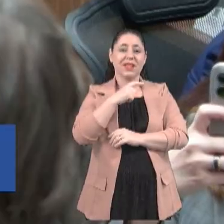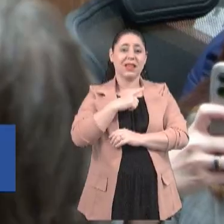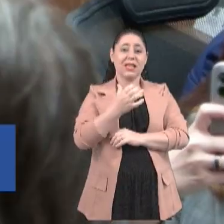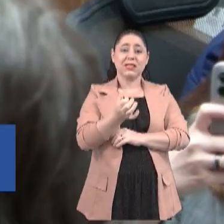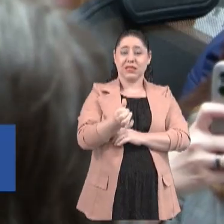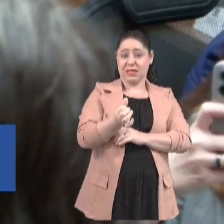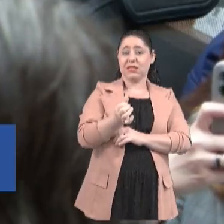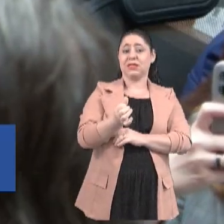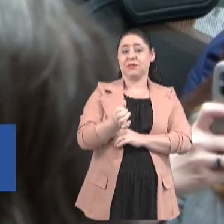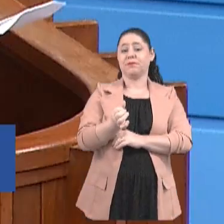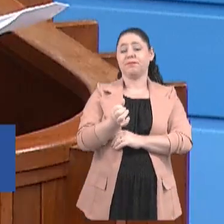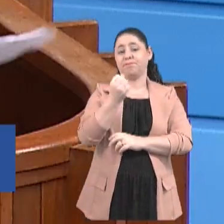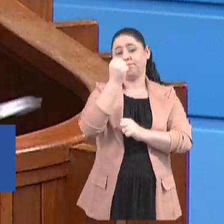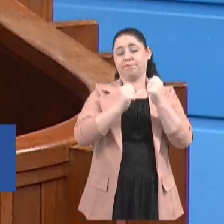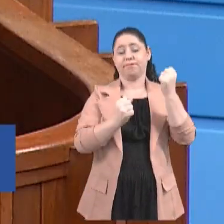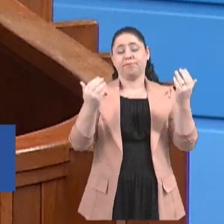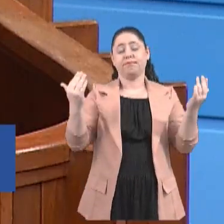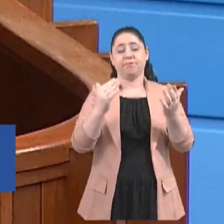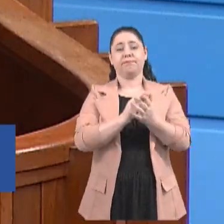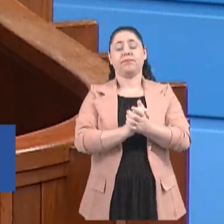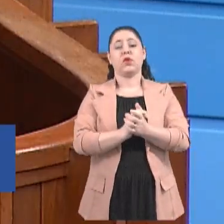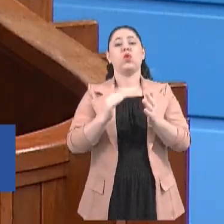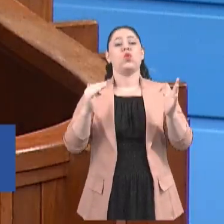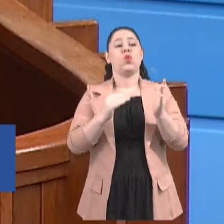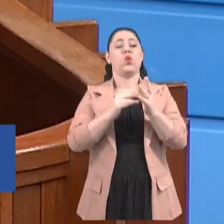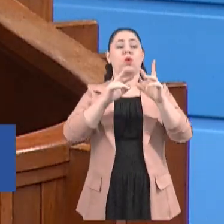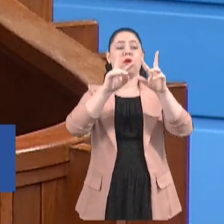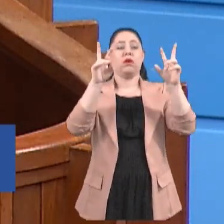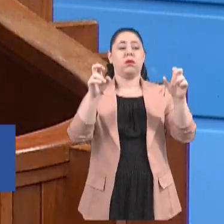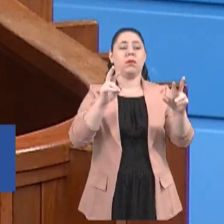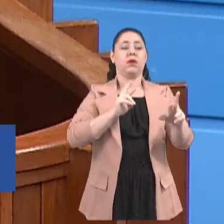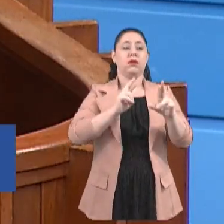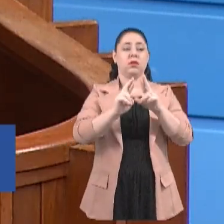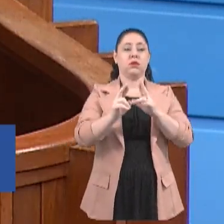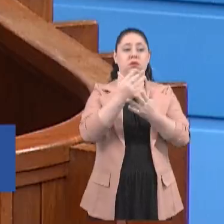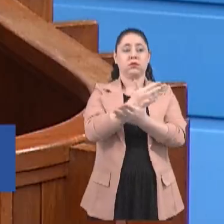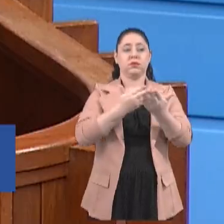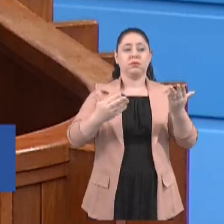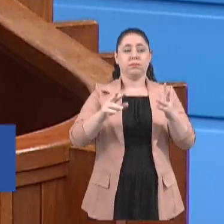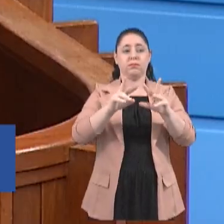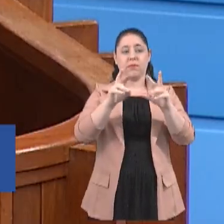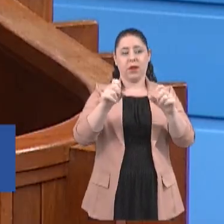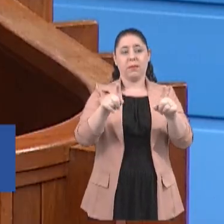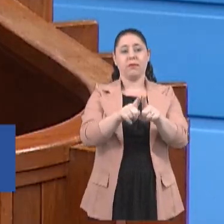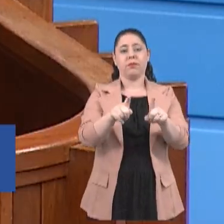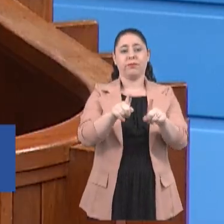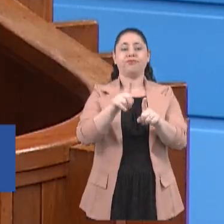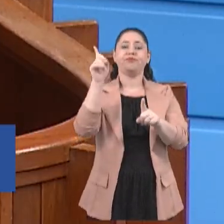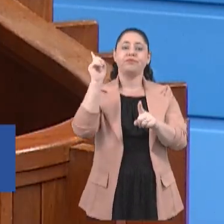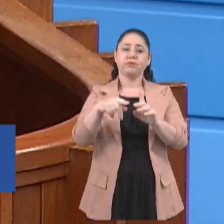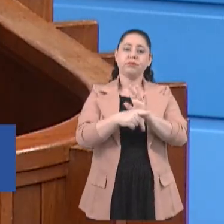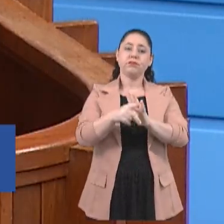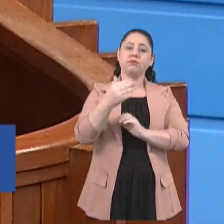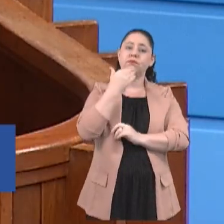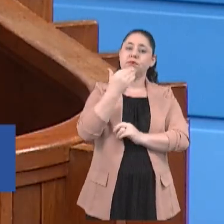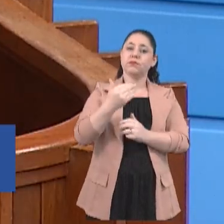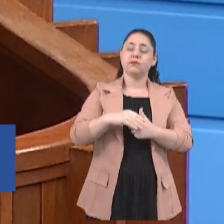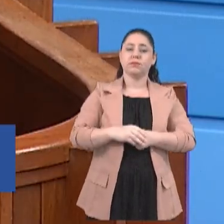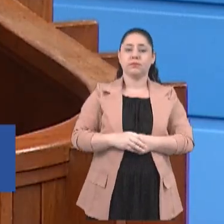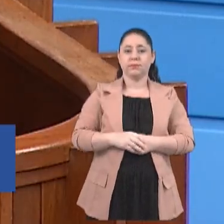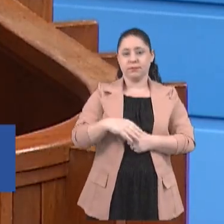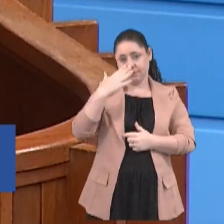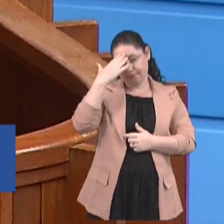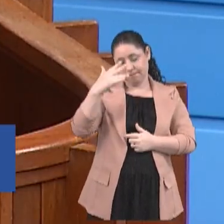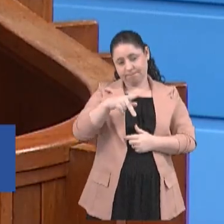de celulose. E o último assunto que eu queria falar, e também relacionado a esse item, eu já